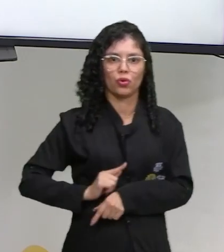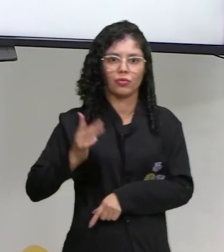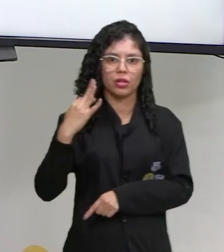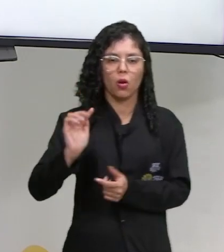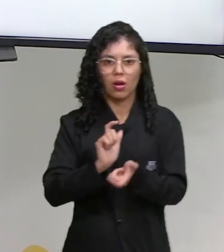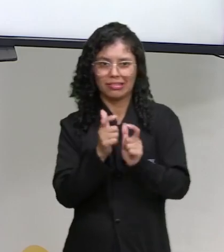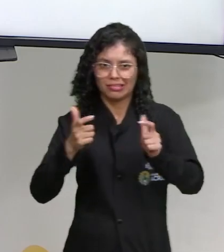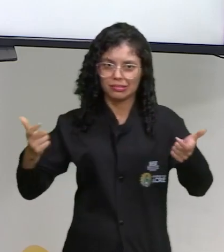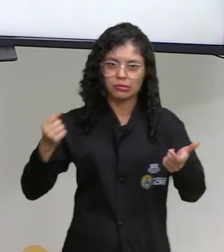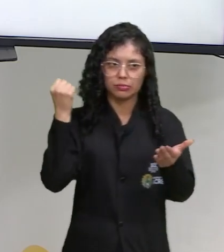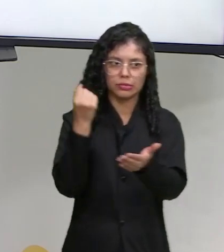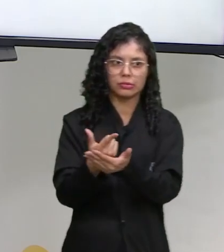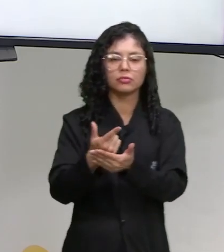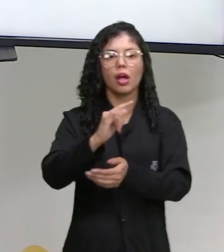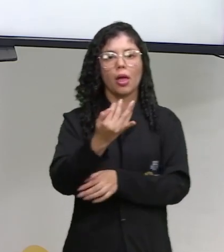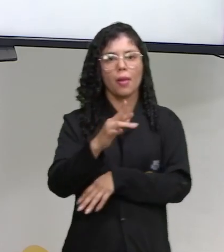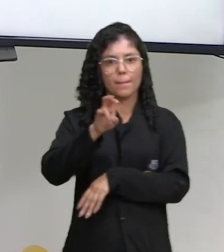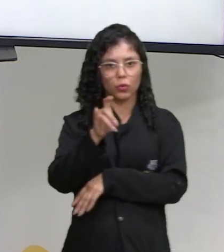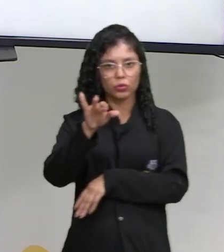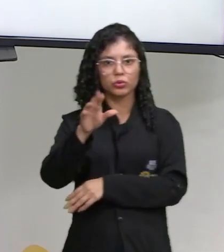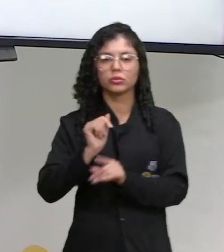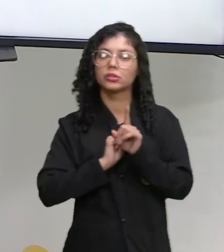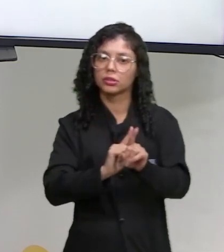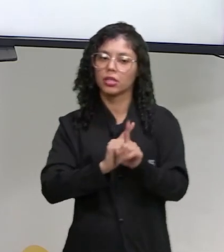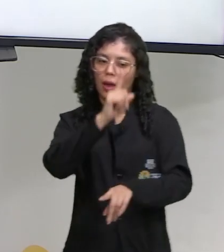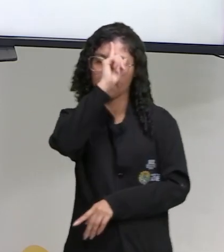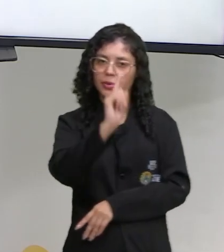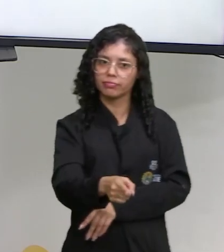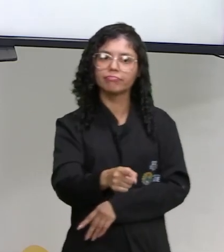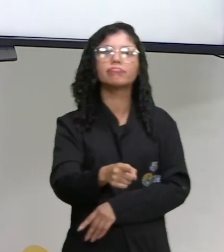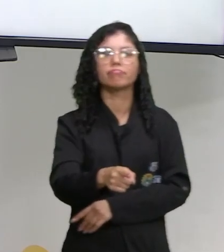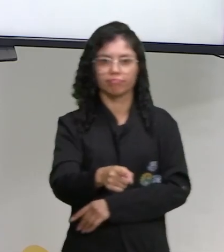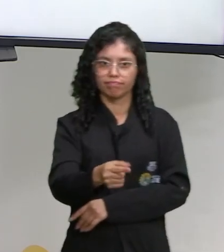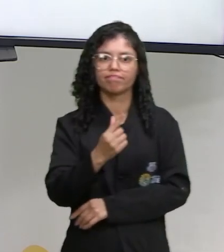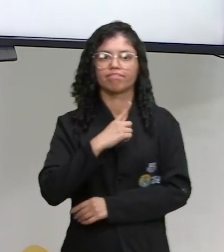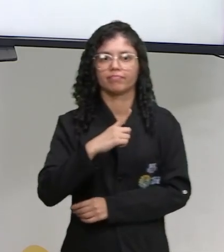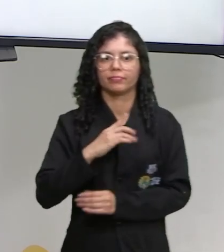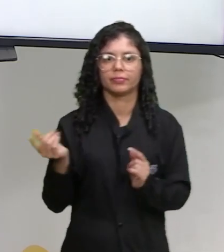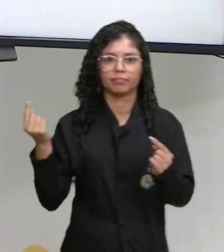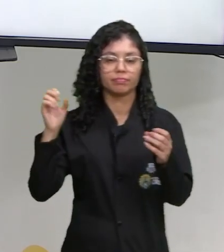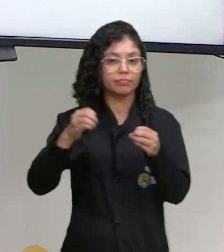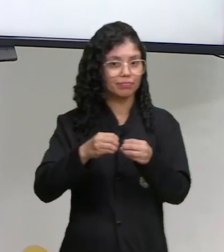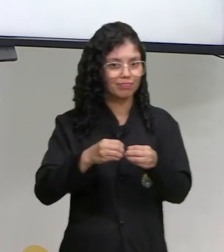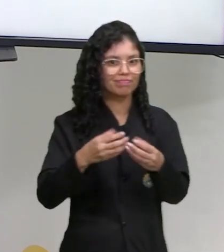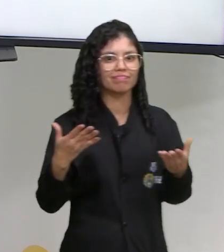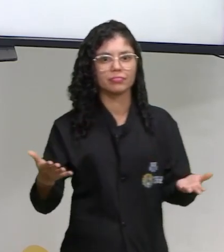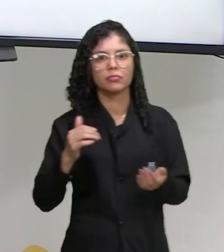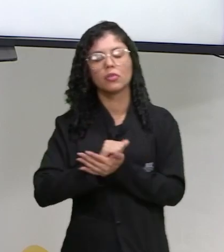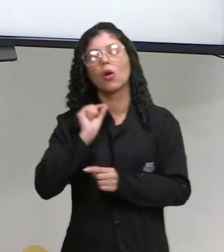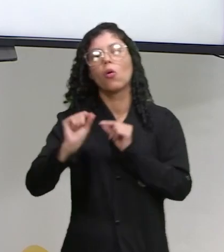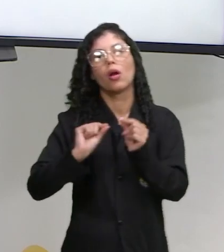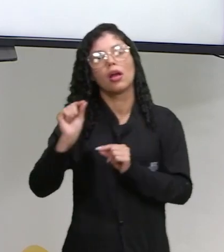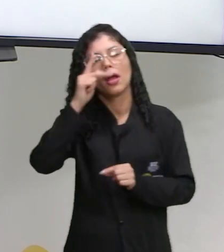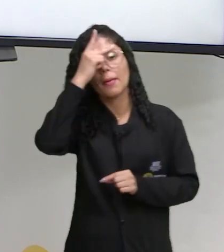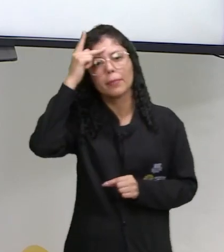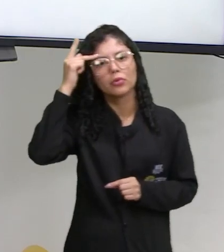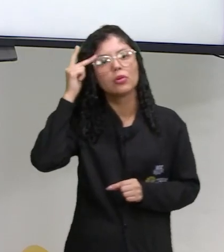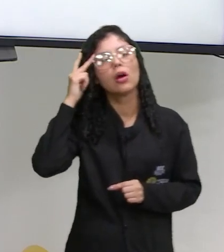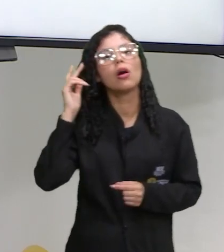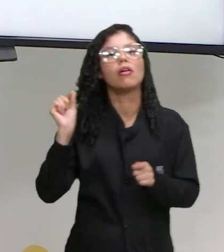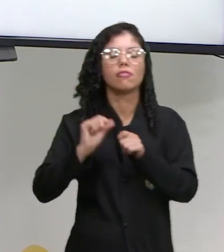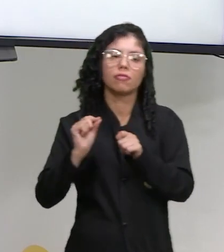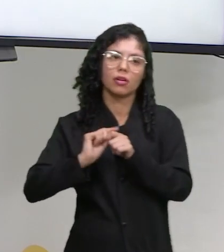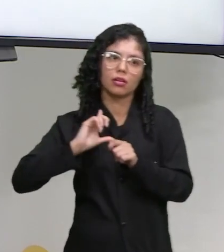impostos e ainda assim teriam que seguir os mandos daqueles coronéis que estavam ali próximos. E o que essa população então faz sem saída,